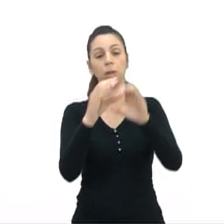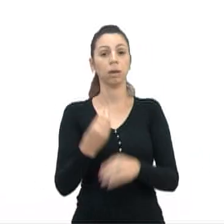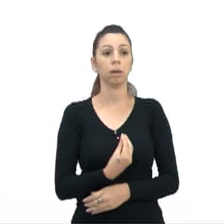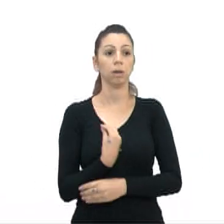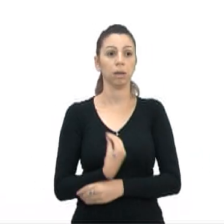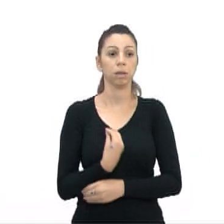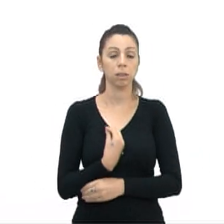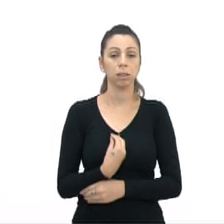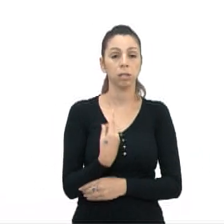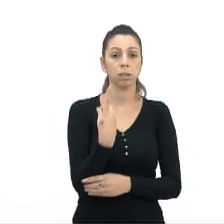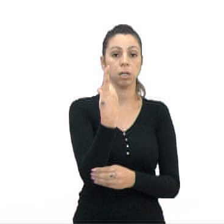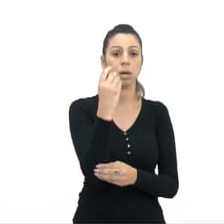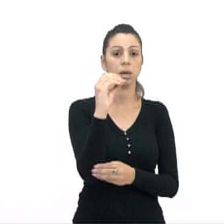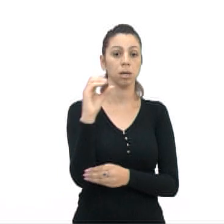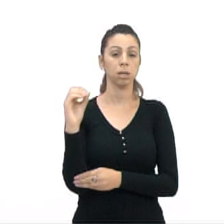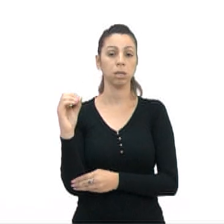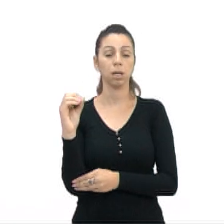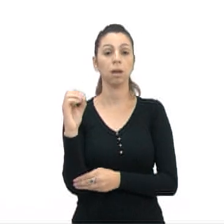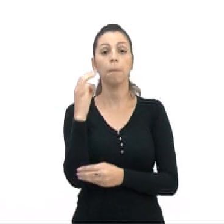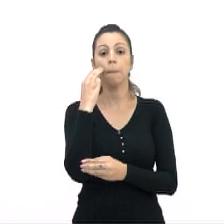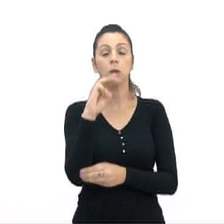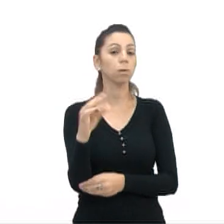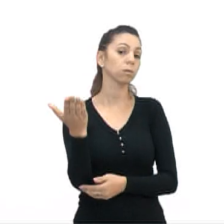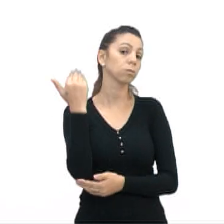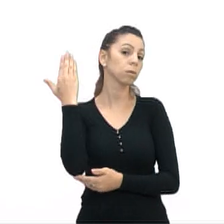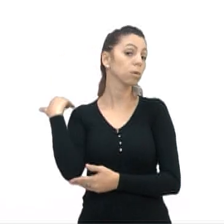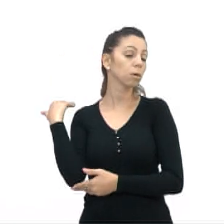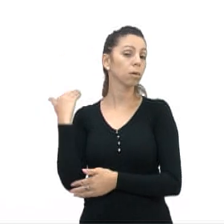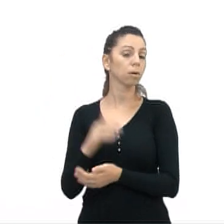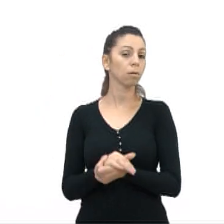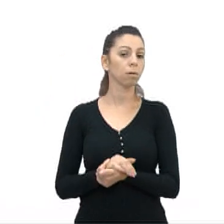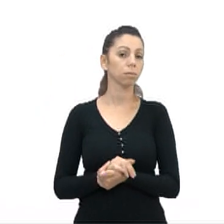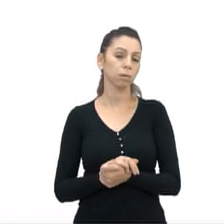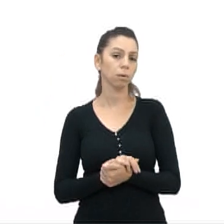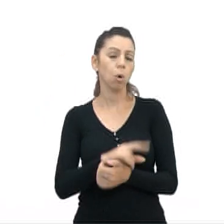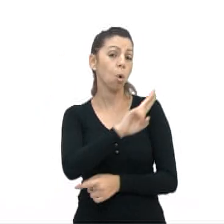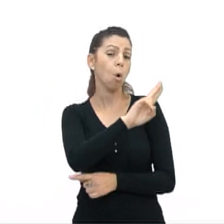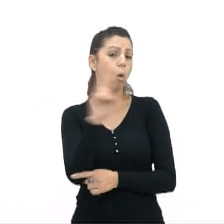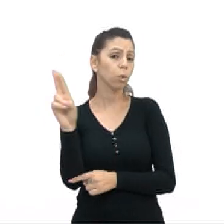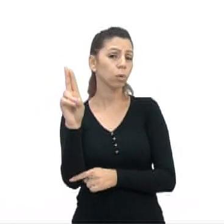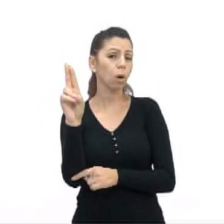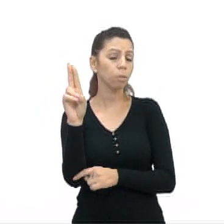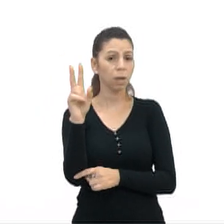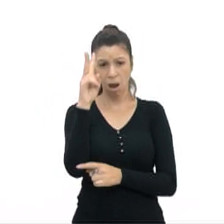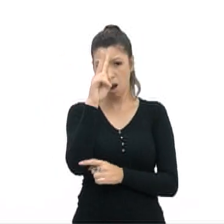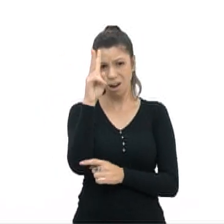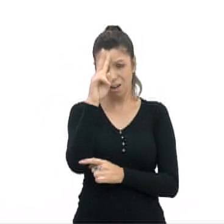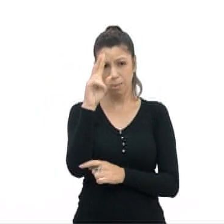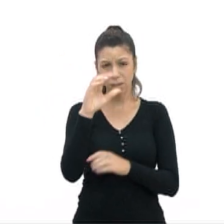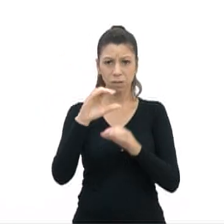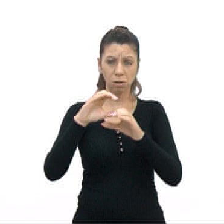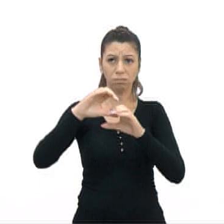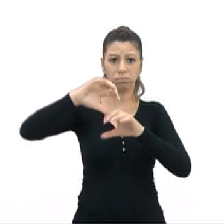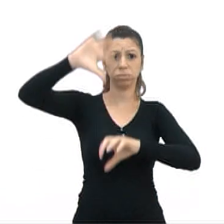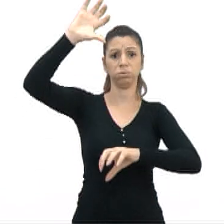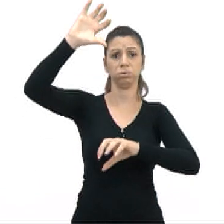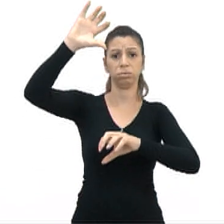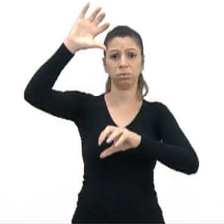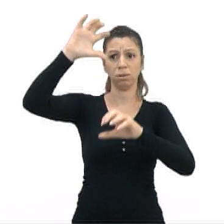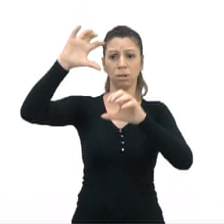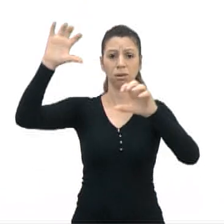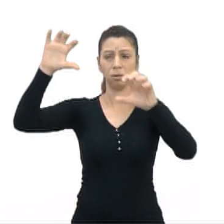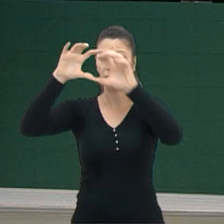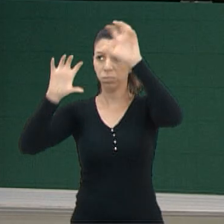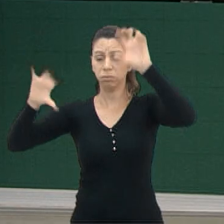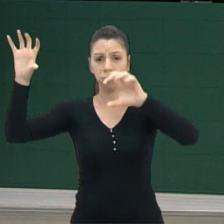atrás? Então, lembra que ele até foi usado como